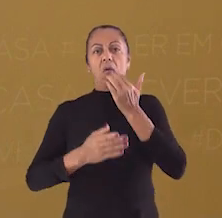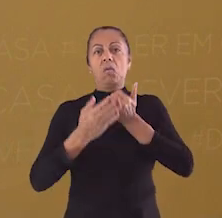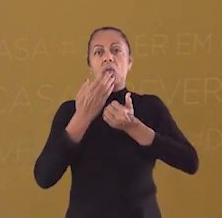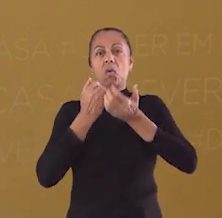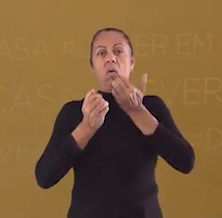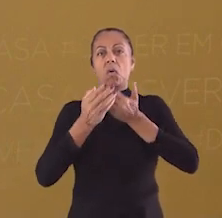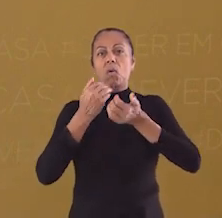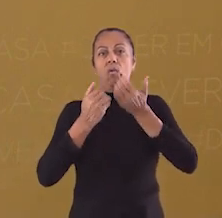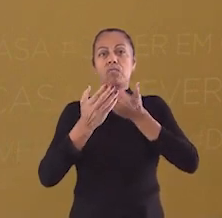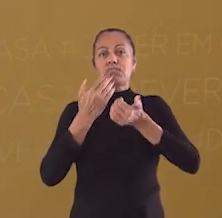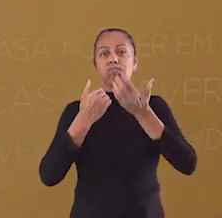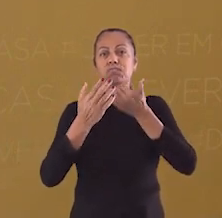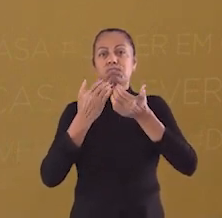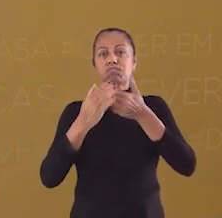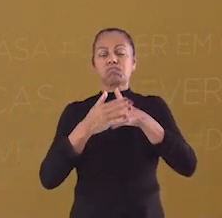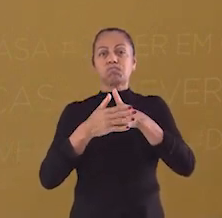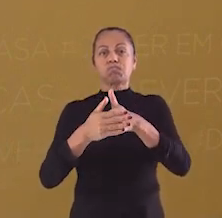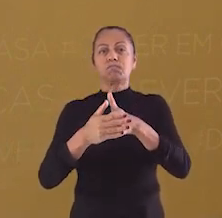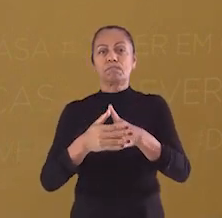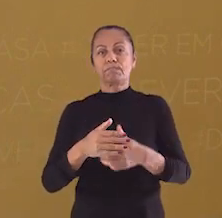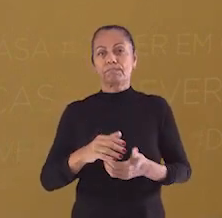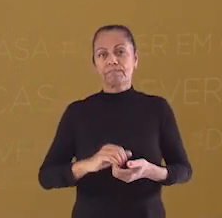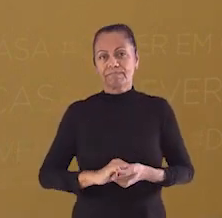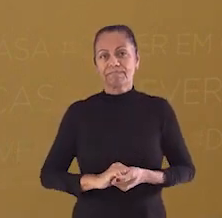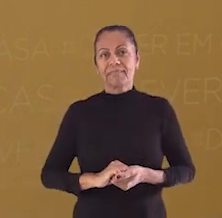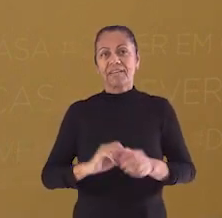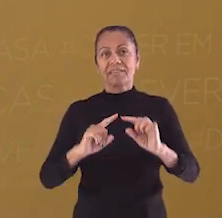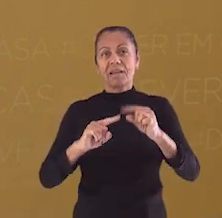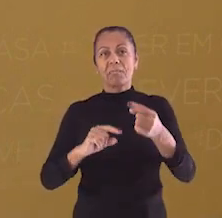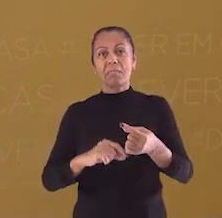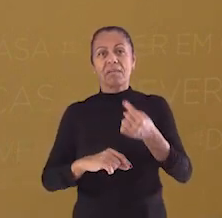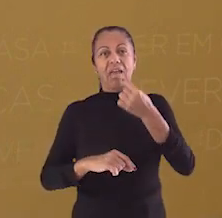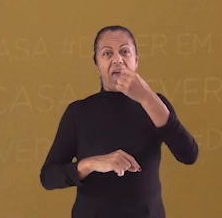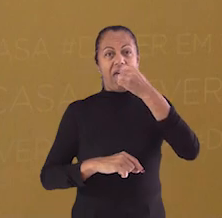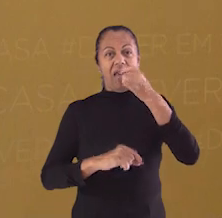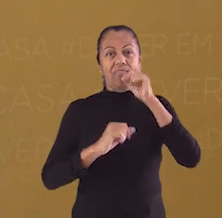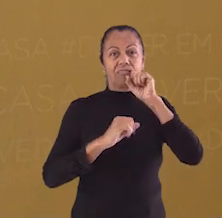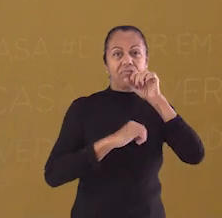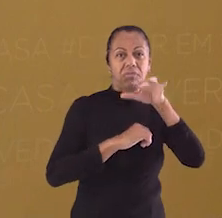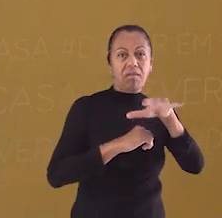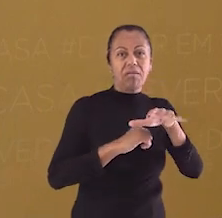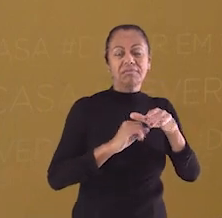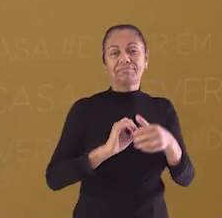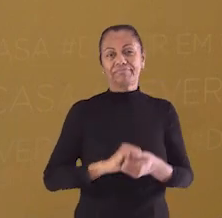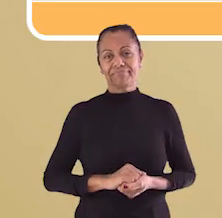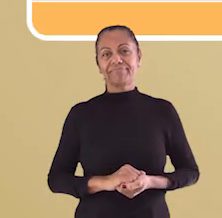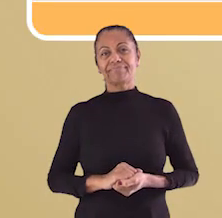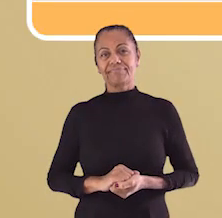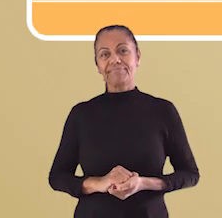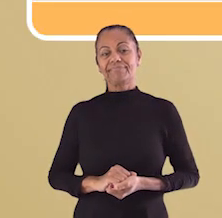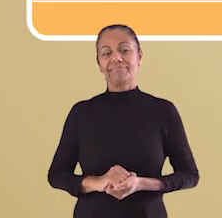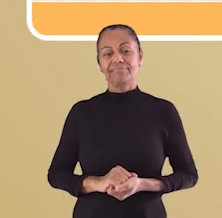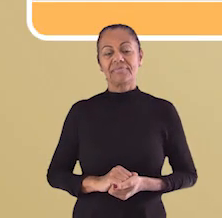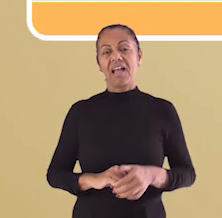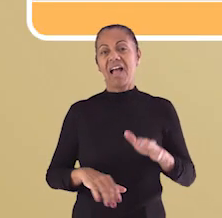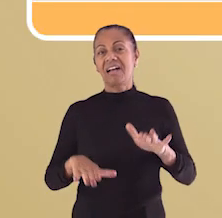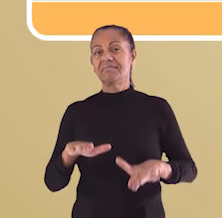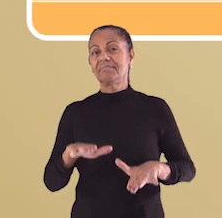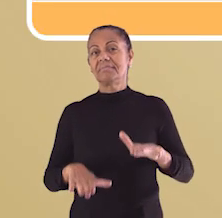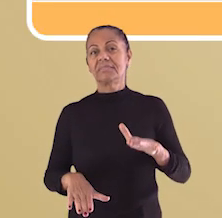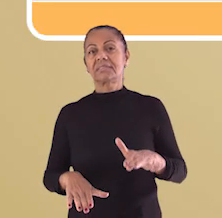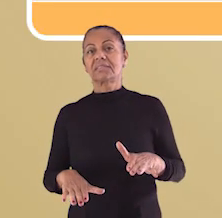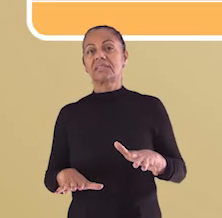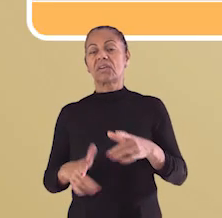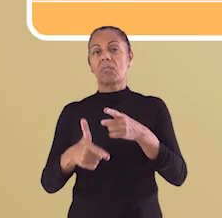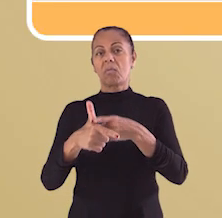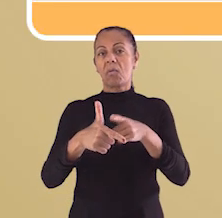sensação de bem-estar trazida pela alimentação pode ser usada como fuga, né? Às vezes tem problemas familiares, e aí você quer fugir deles, e se você se